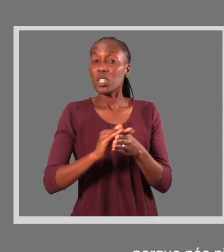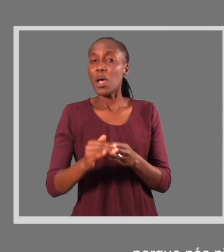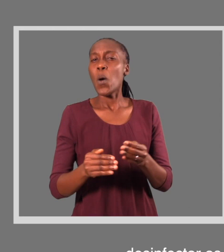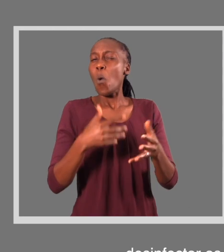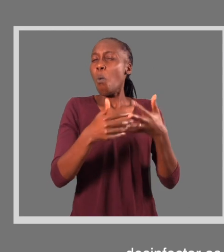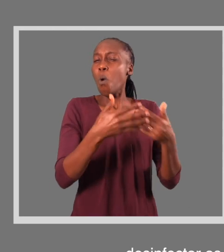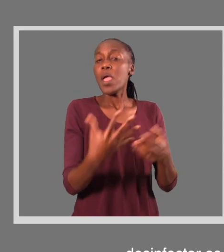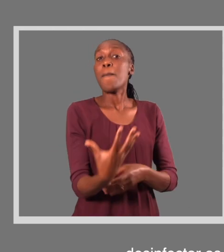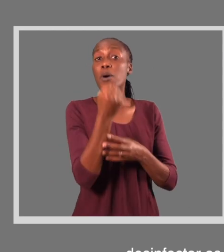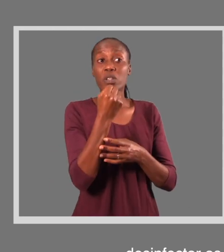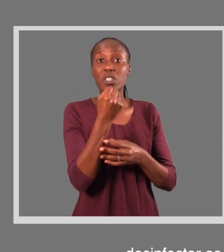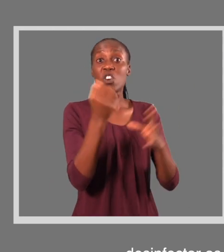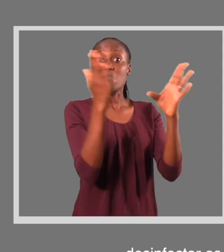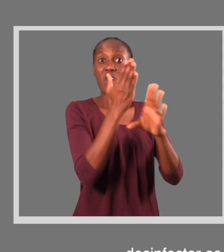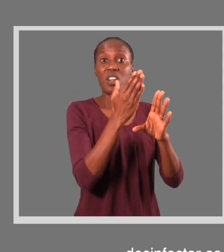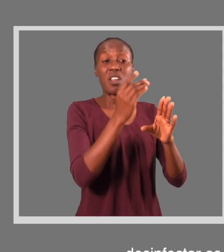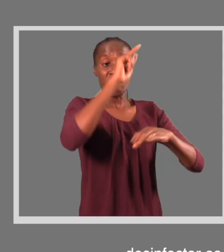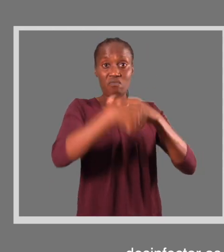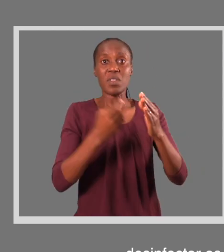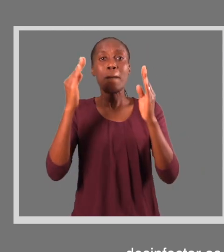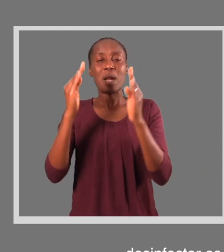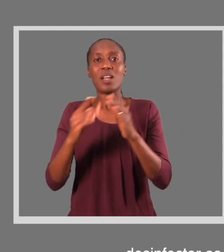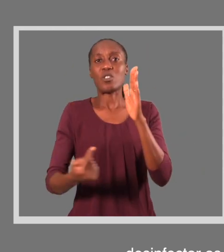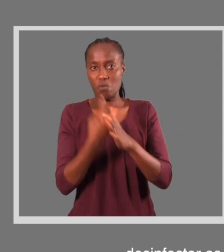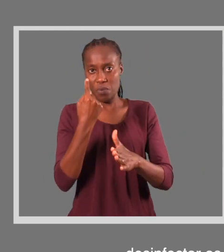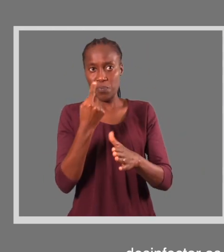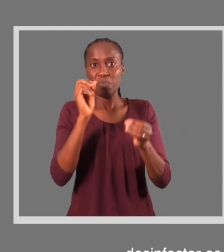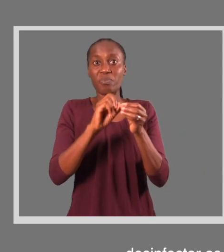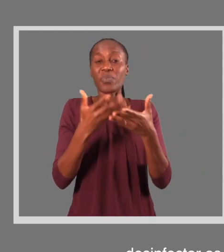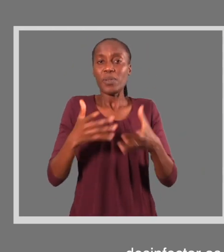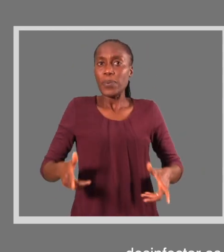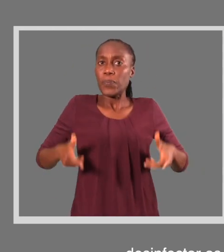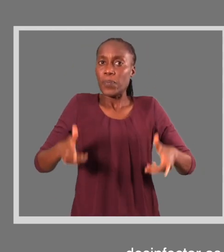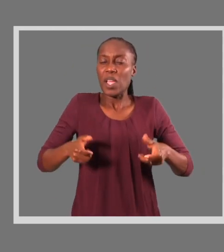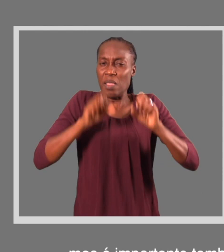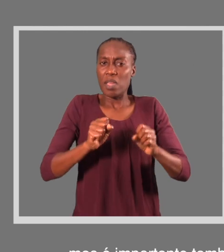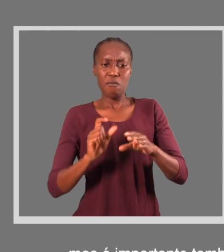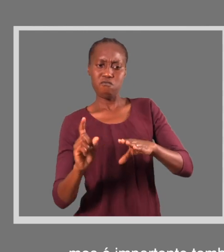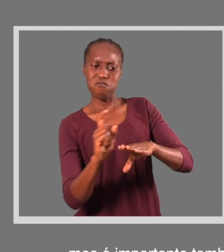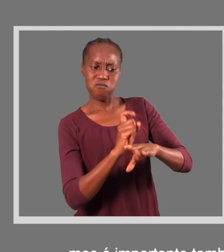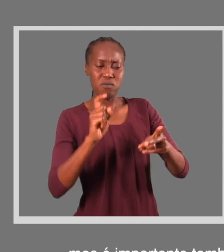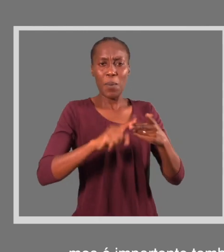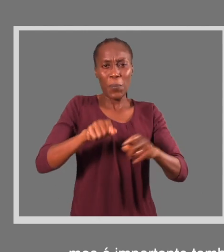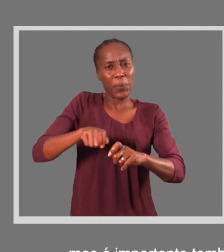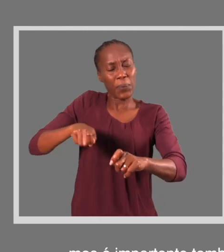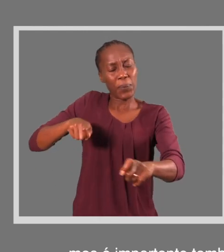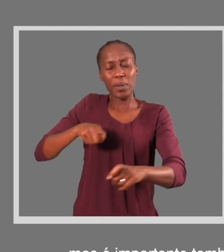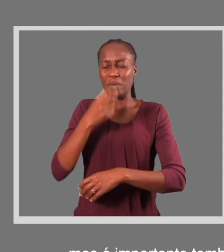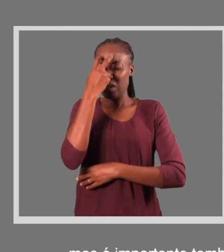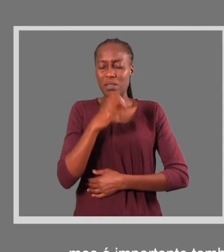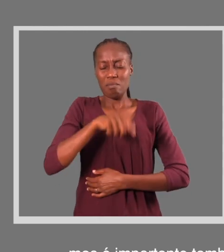casa, desefetar os meios de compensação, estou a falar das cadeiras de roda, as bingalas, mas é importante também